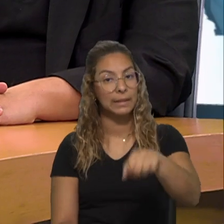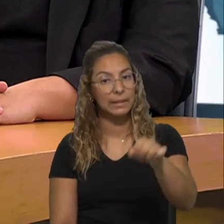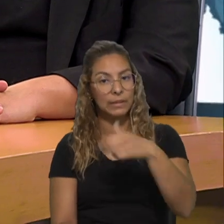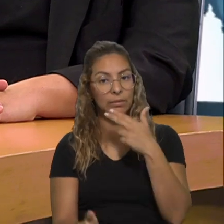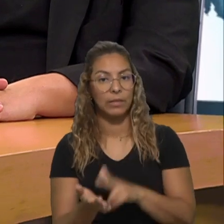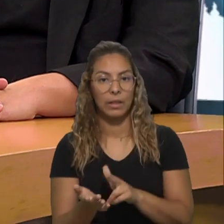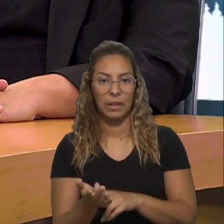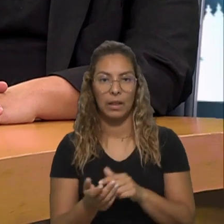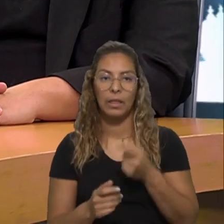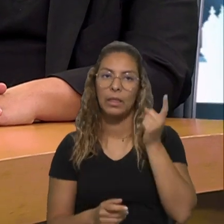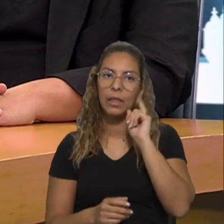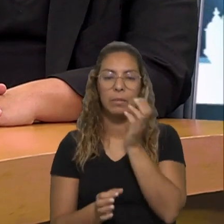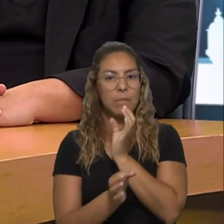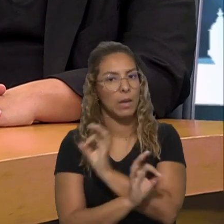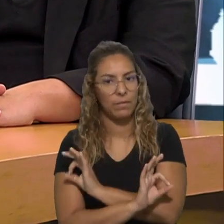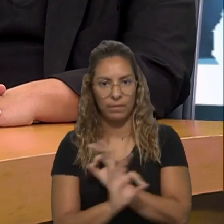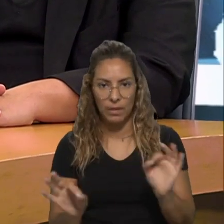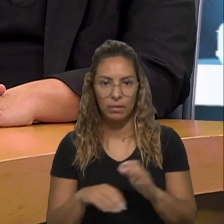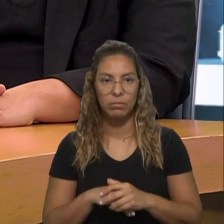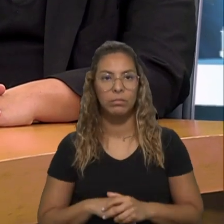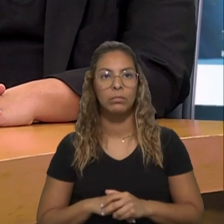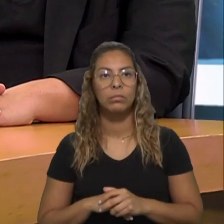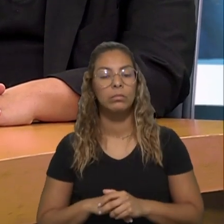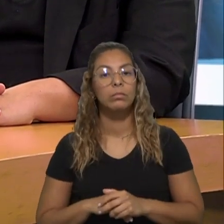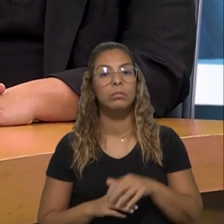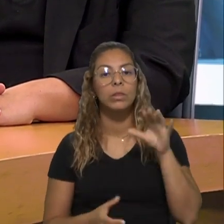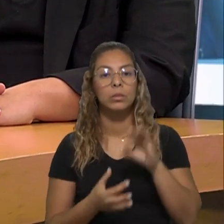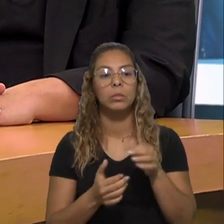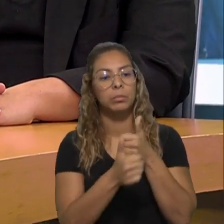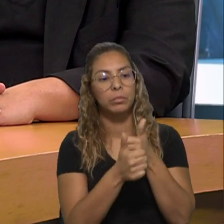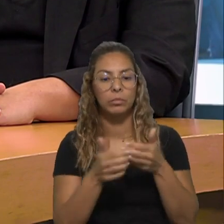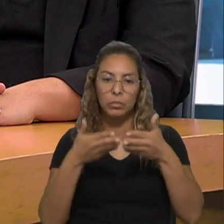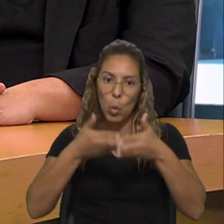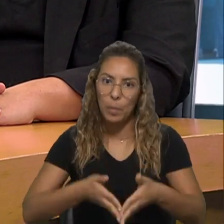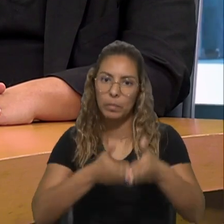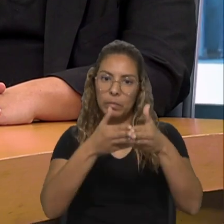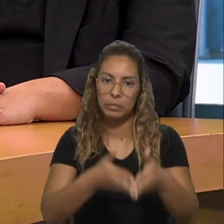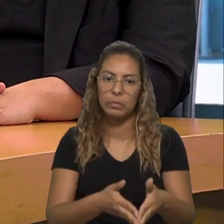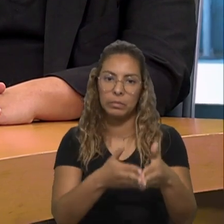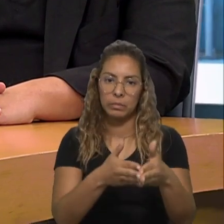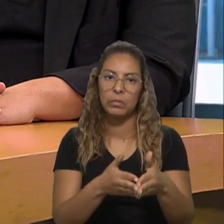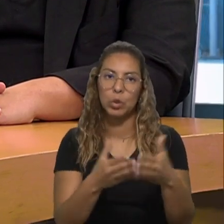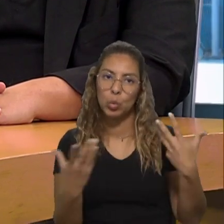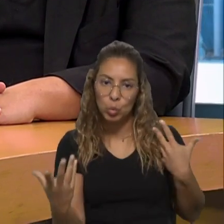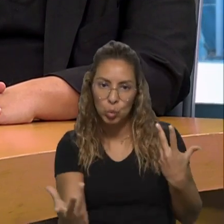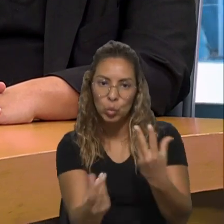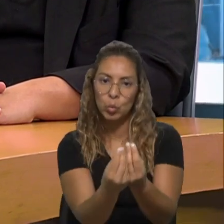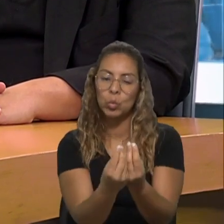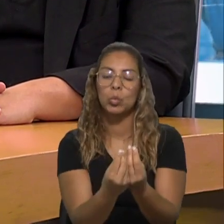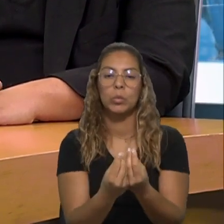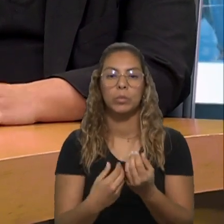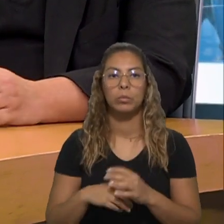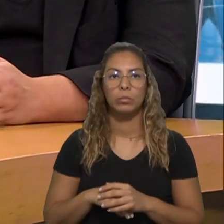dia extraordinário. Convidamos também toda a comunidade náutica a acompanhar-nos. É a nossa expectativa que